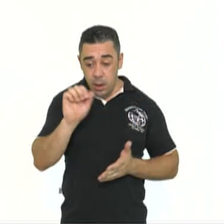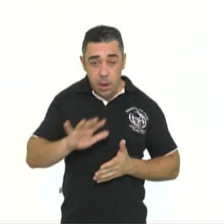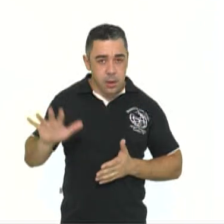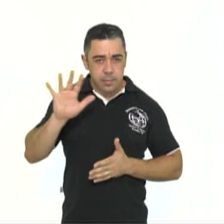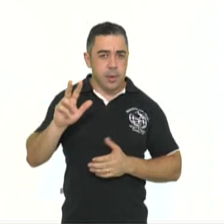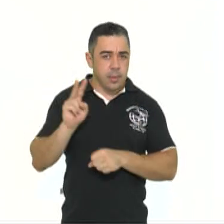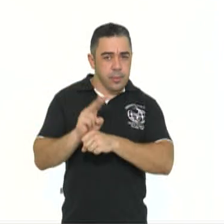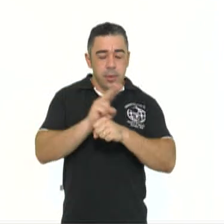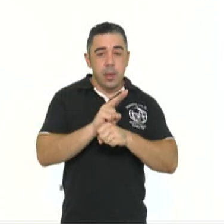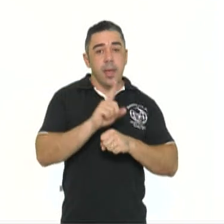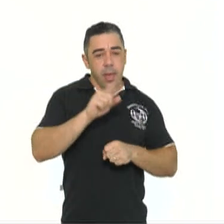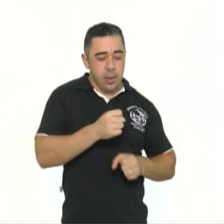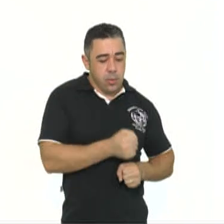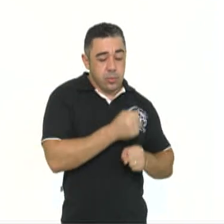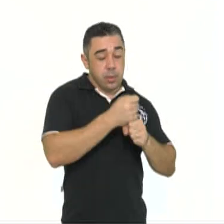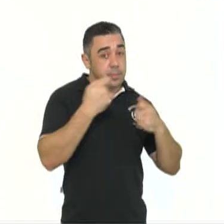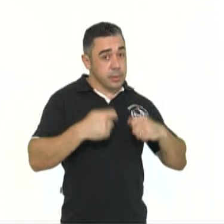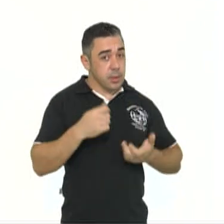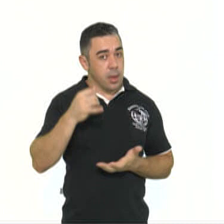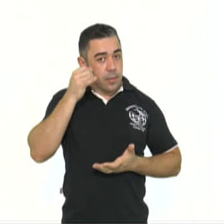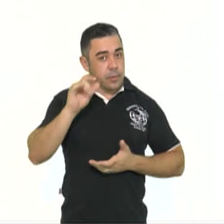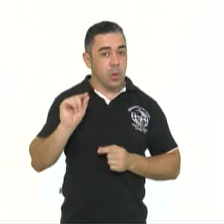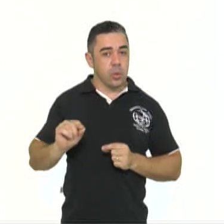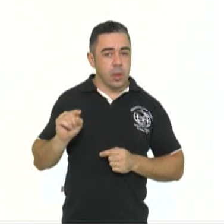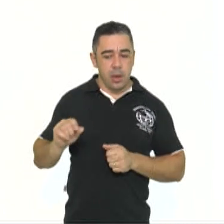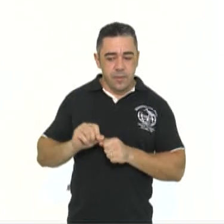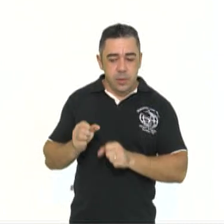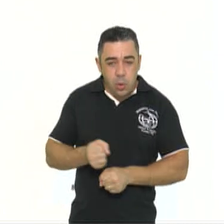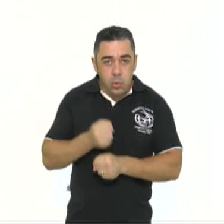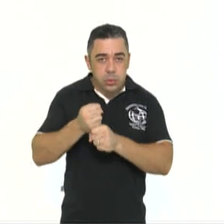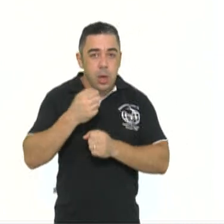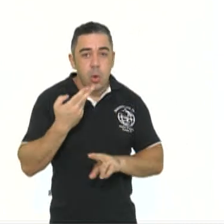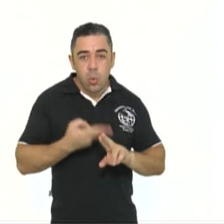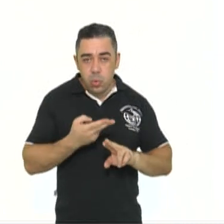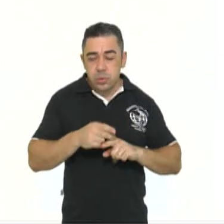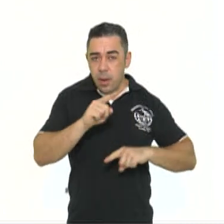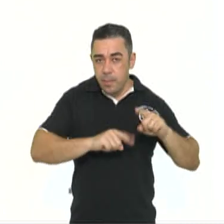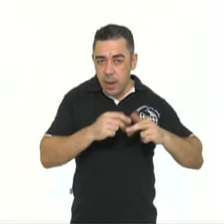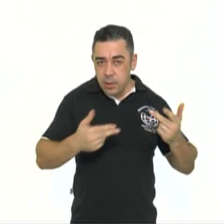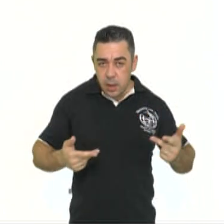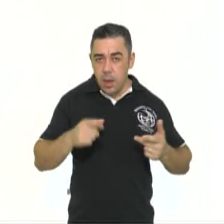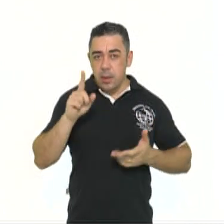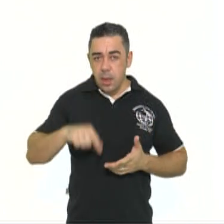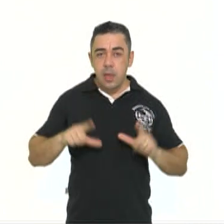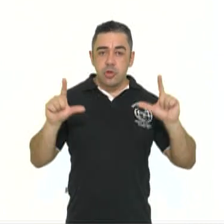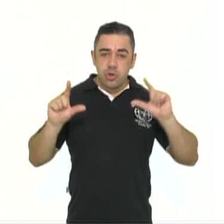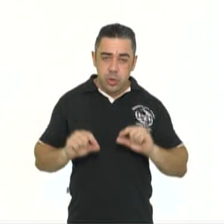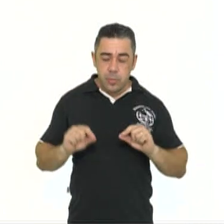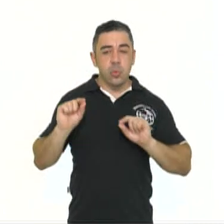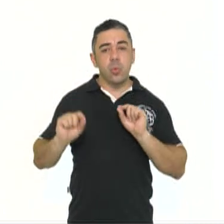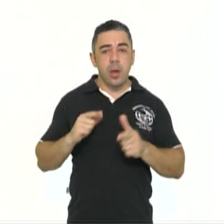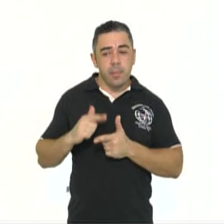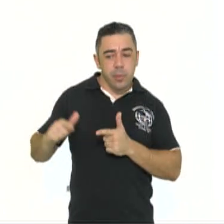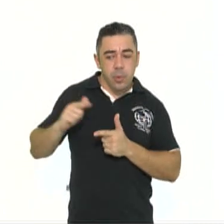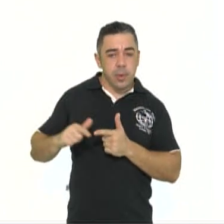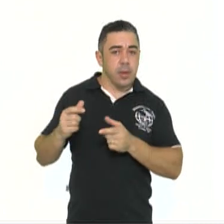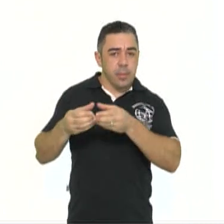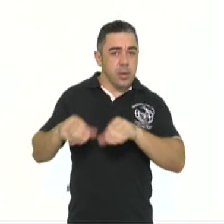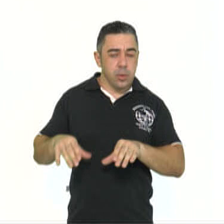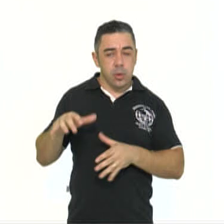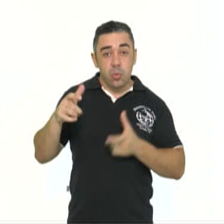as construtoras precisam prever em suas obras a questão do uso de materiais de modo a minimizar os impactos causados no